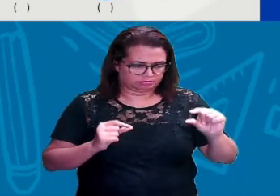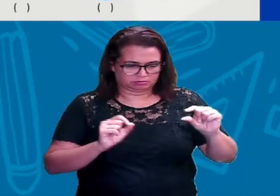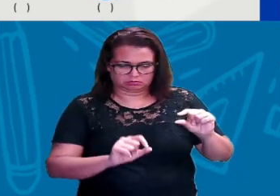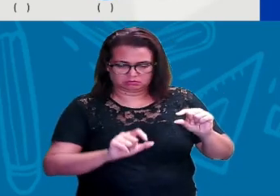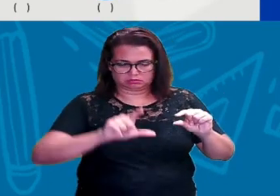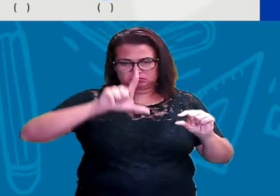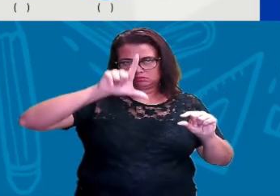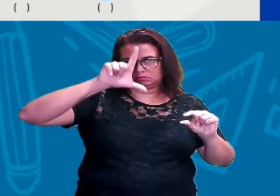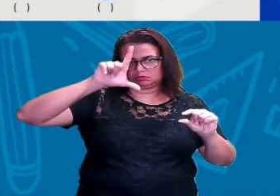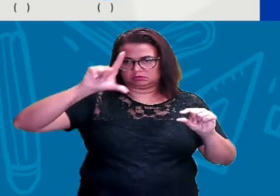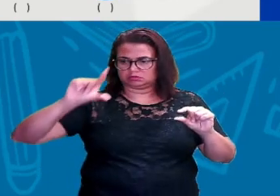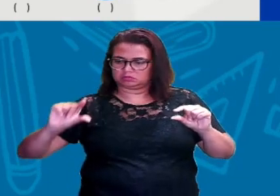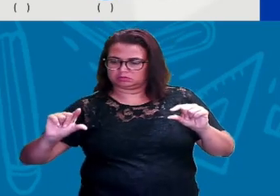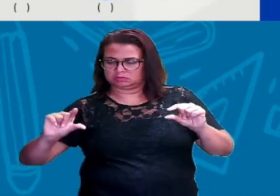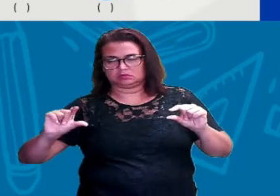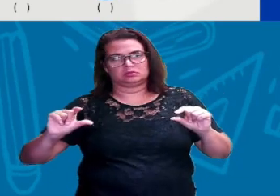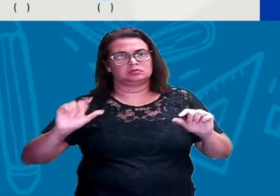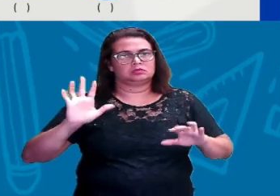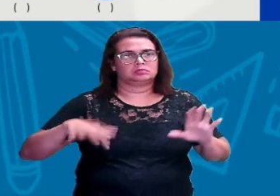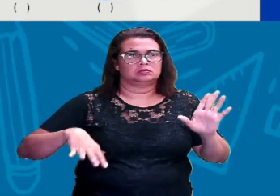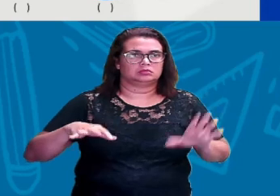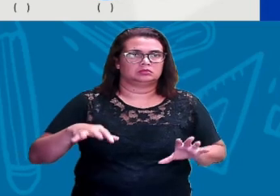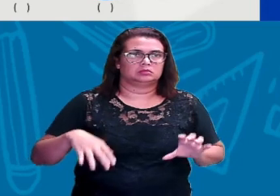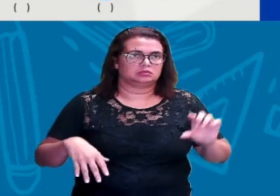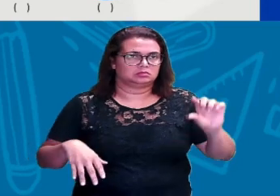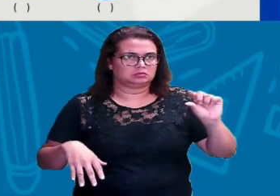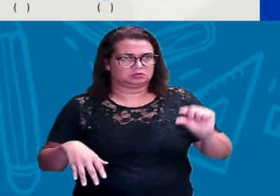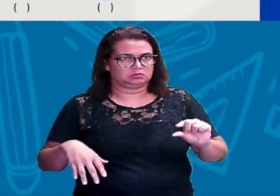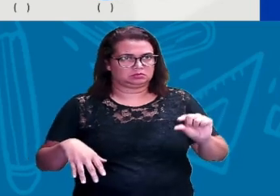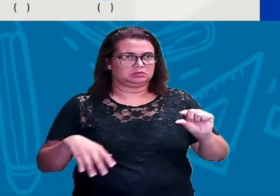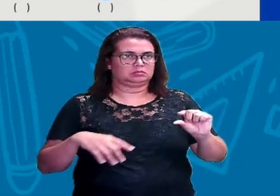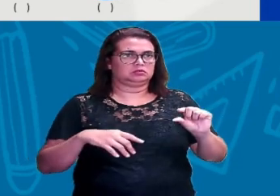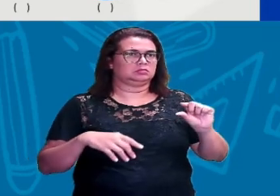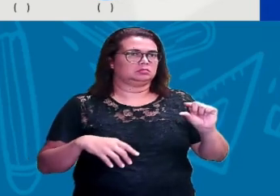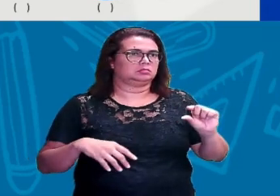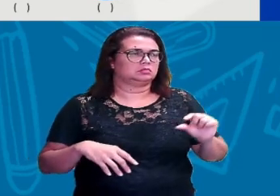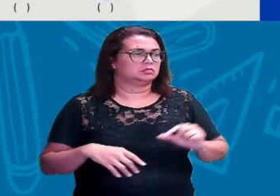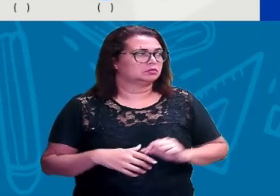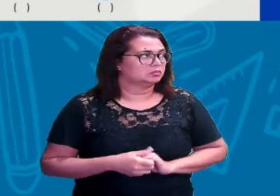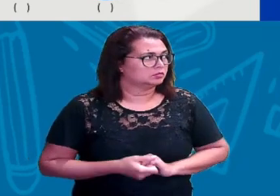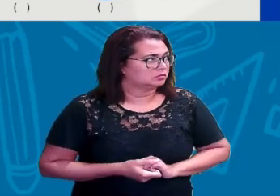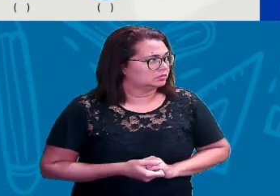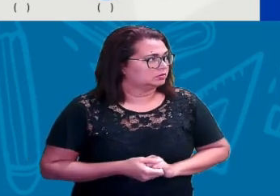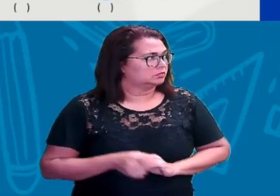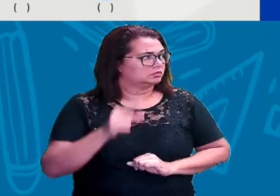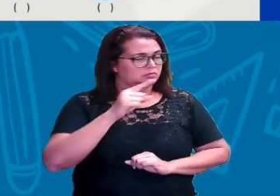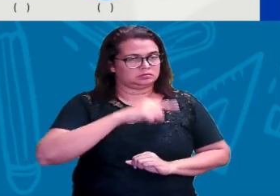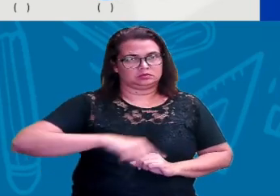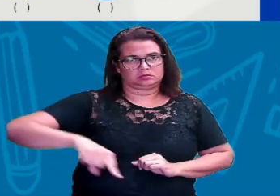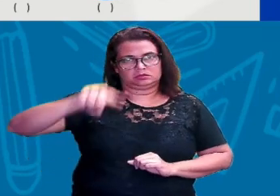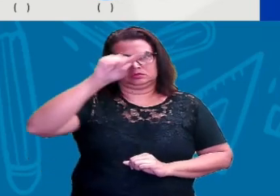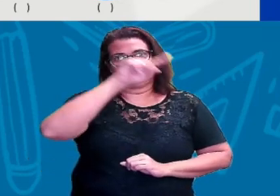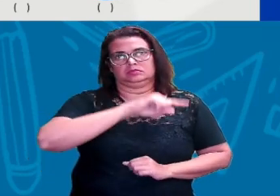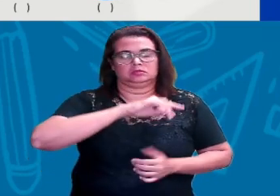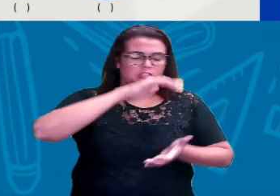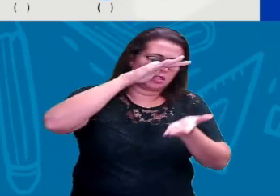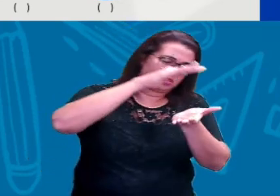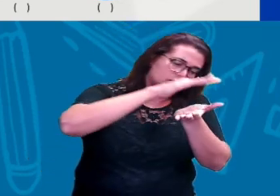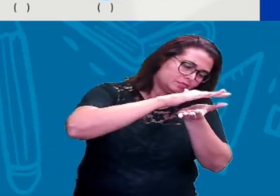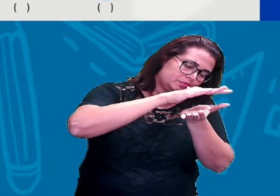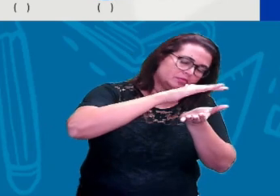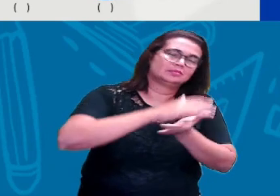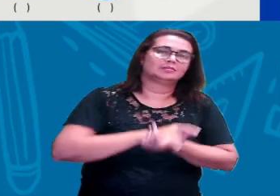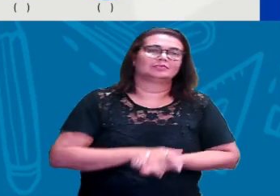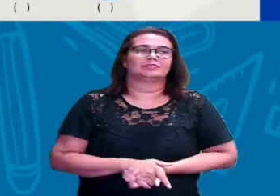vai caber menos. Então, a lata que cabe menos é essa aí que a gente circulou, né? Ele pede para circular. Marque